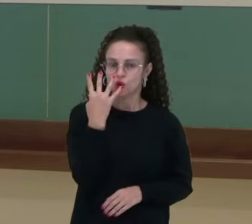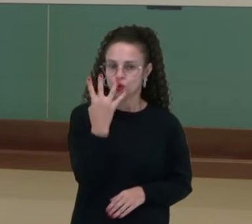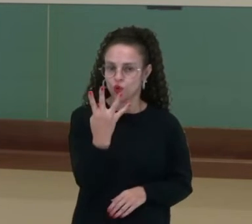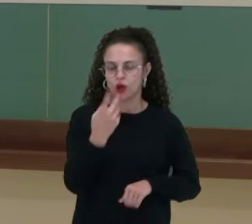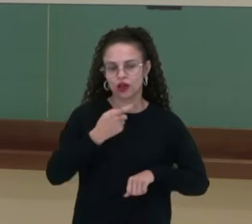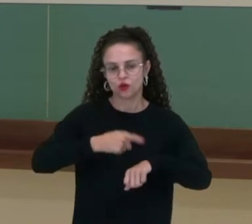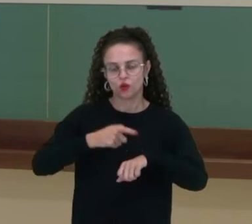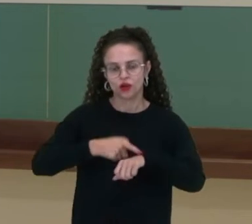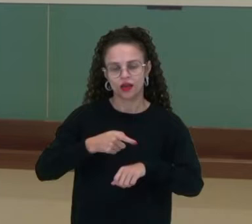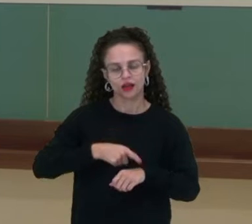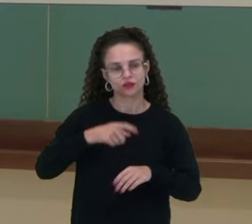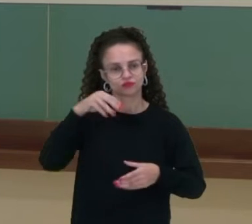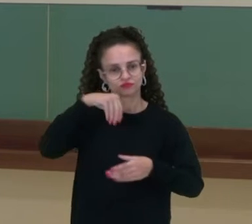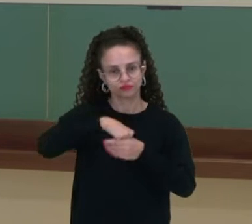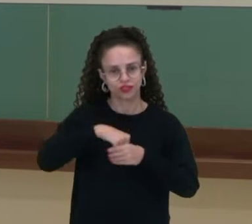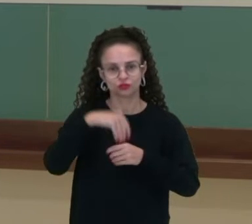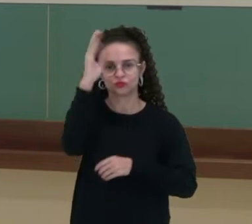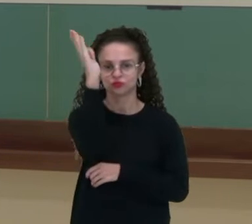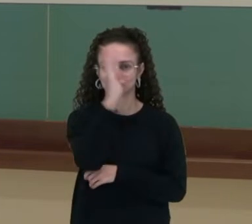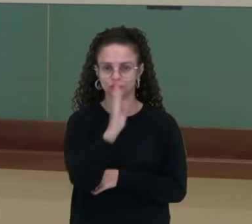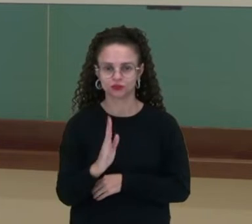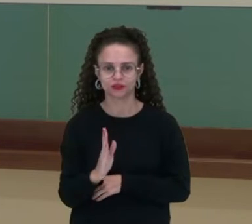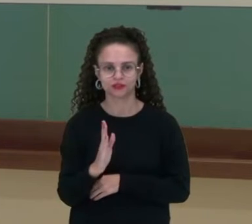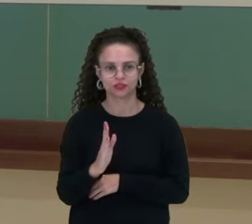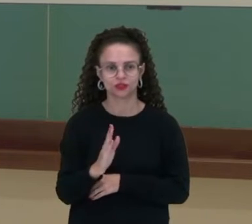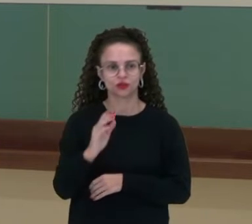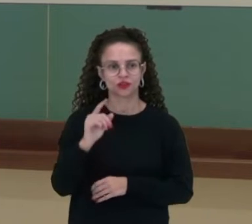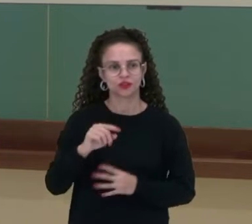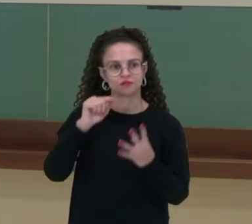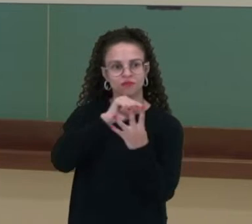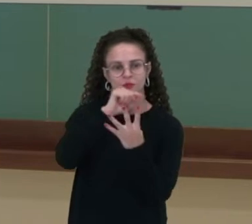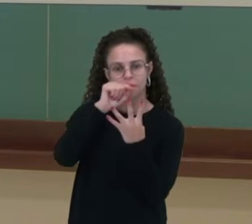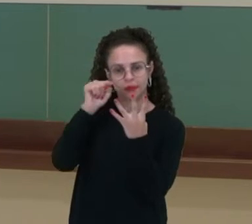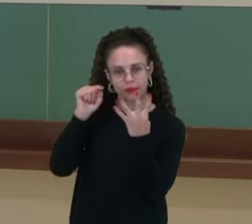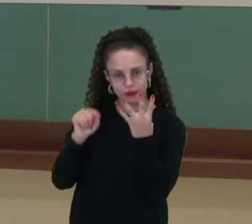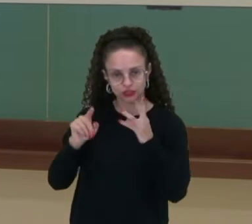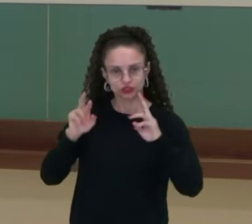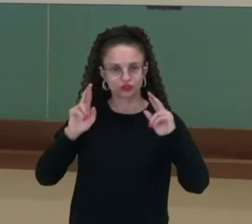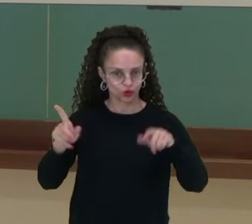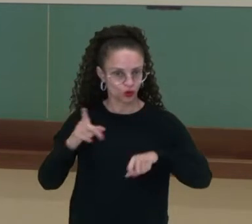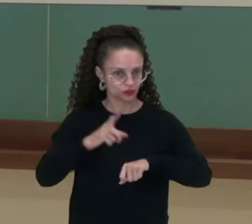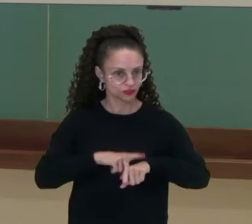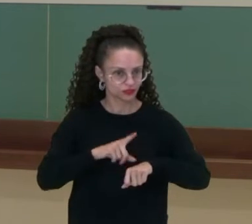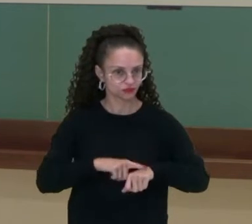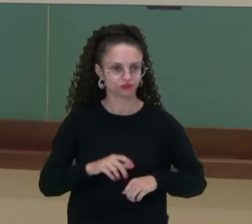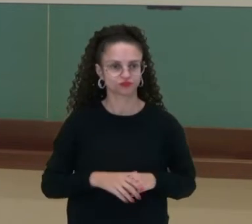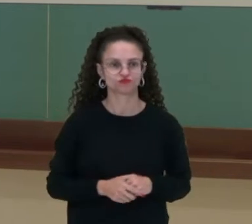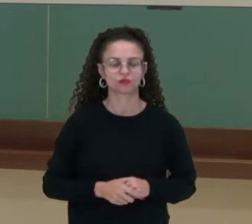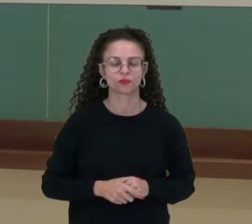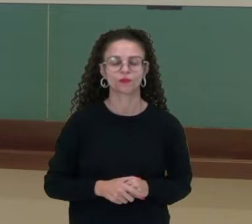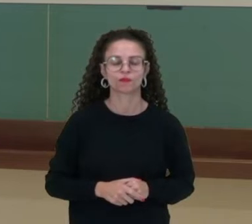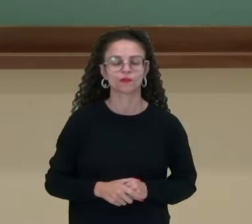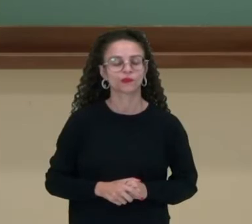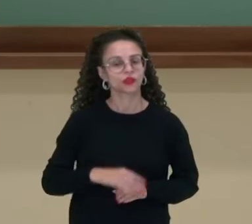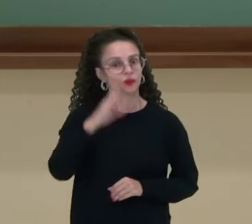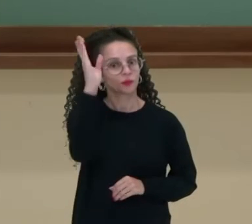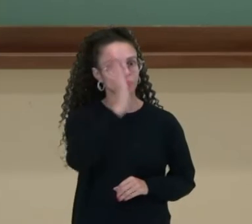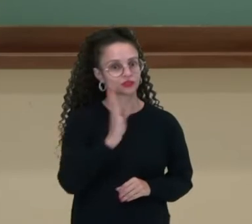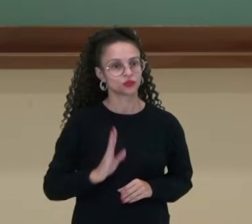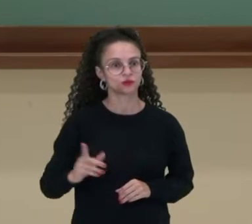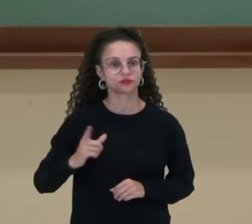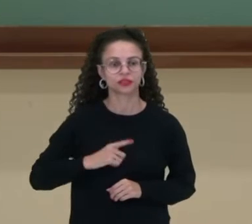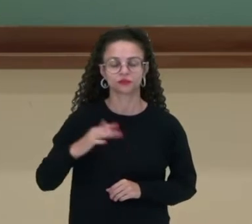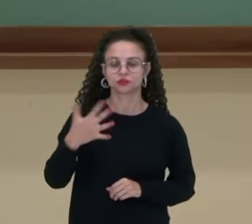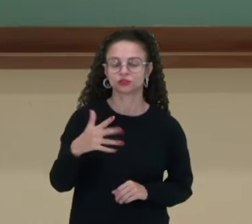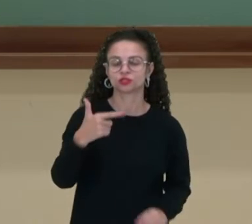né, formam aí 4 diferentes horas dentro do nosso país, beleza? E o nosso país tem cerca aí